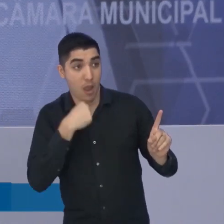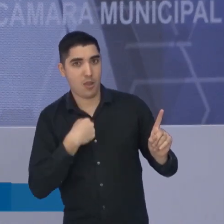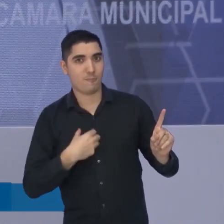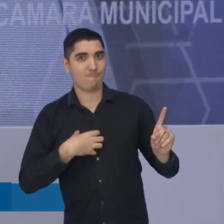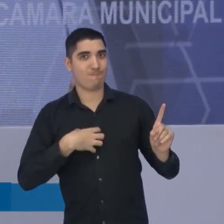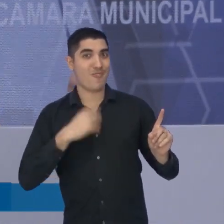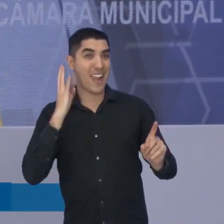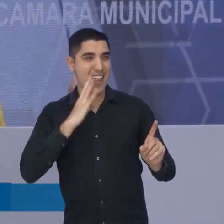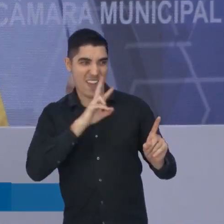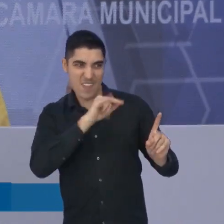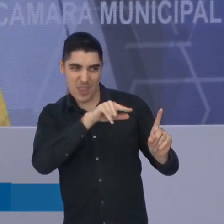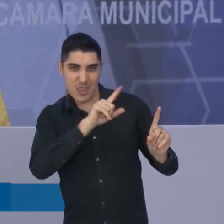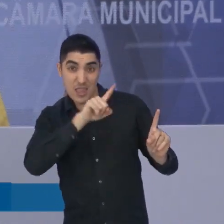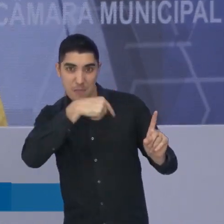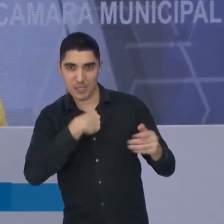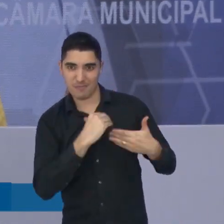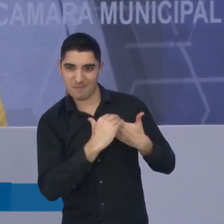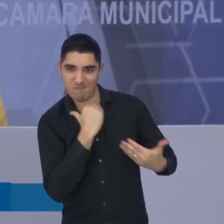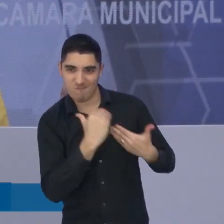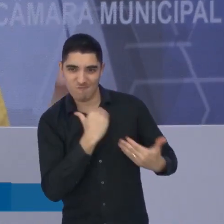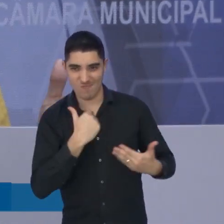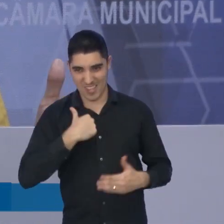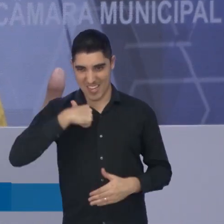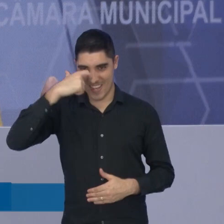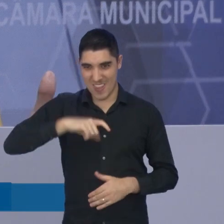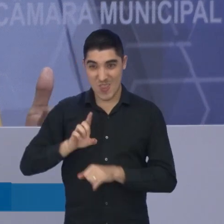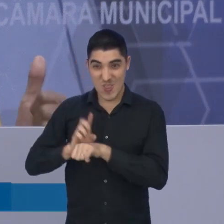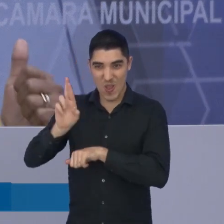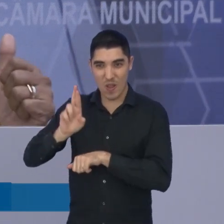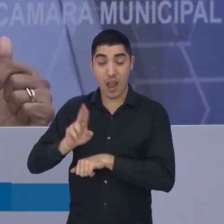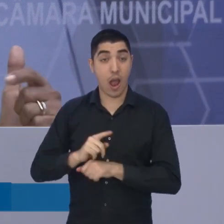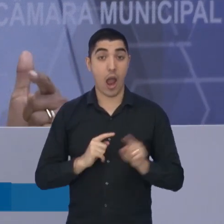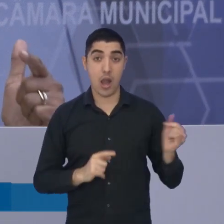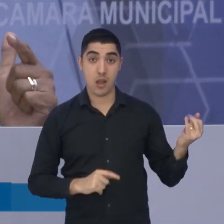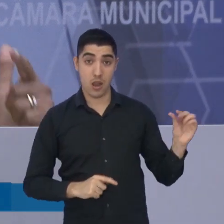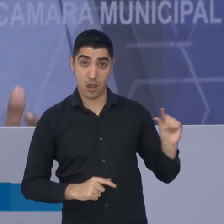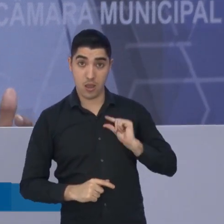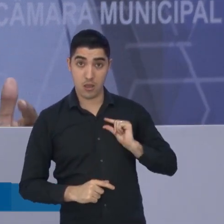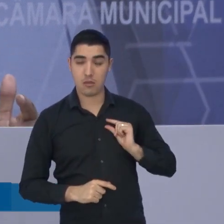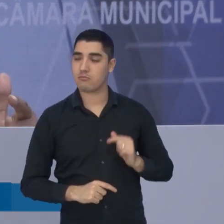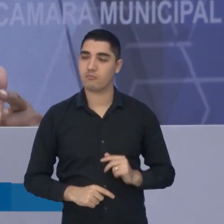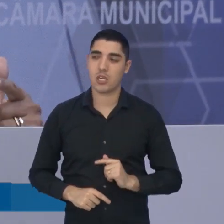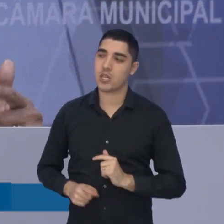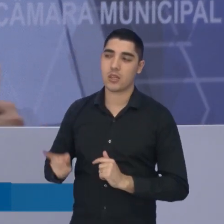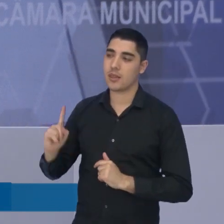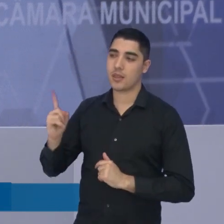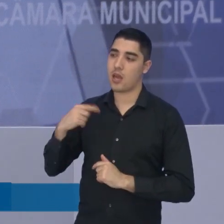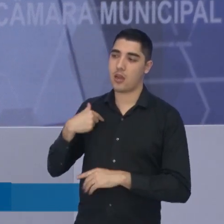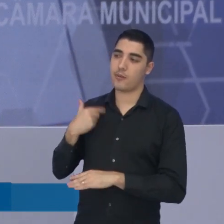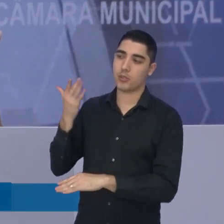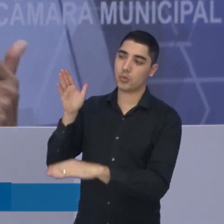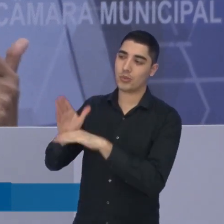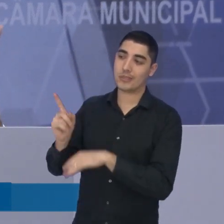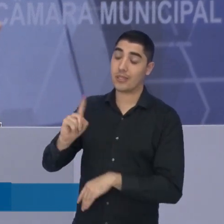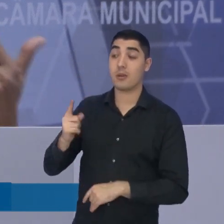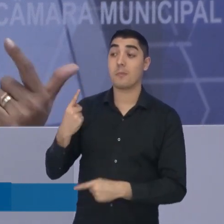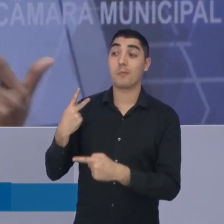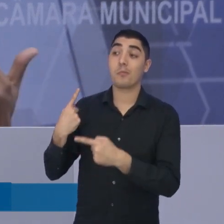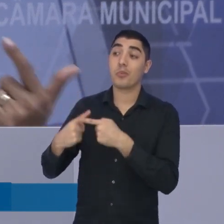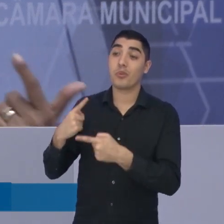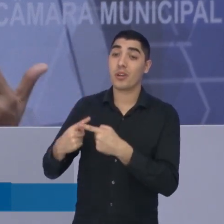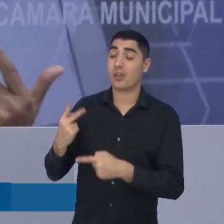doutorado. E ele falou, não, porque somos colegas e às vezes é